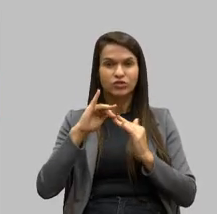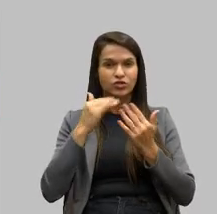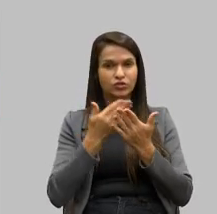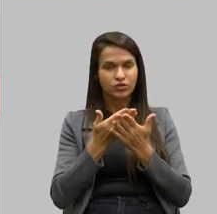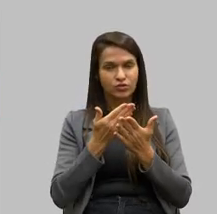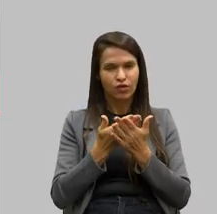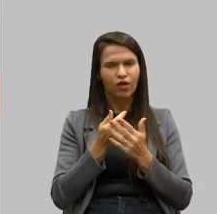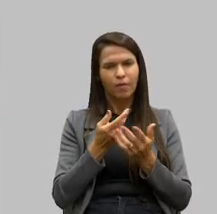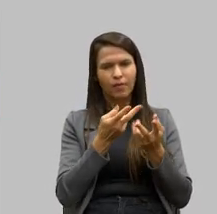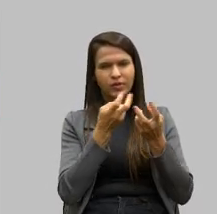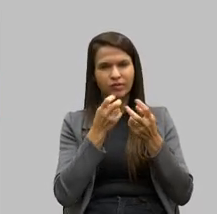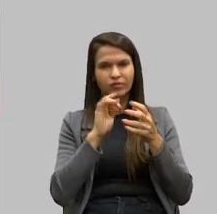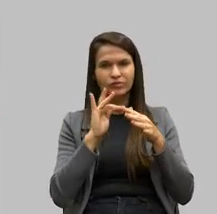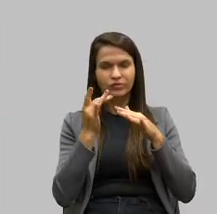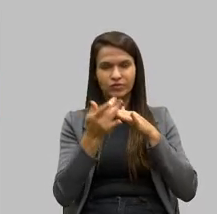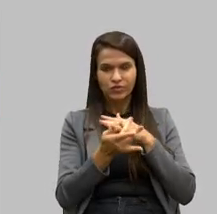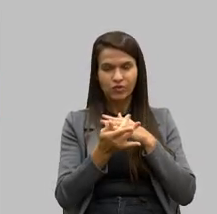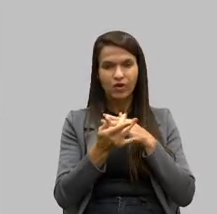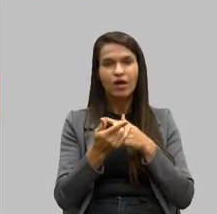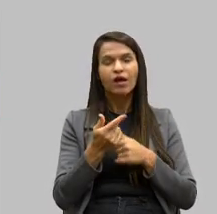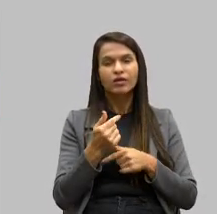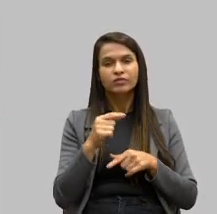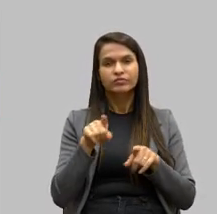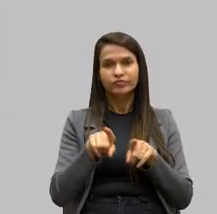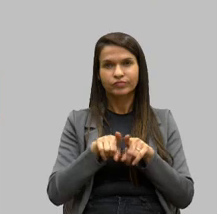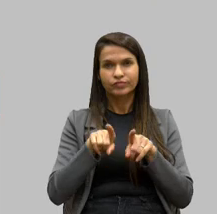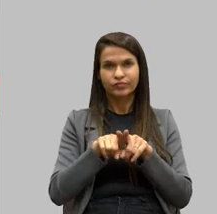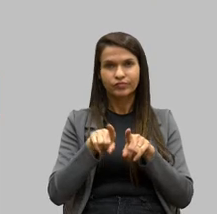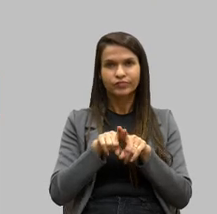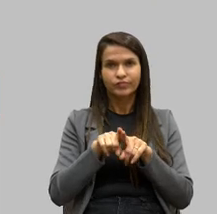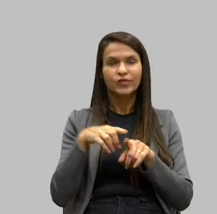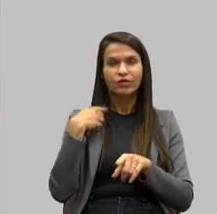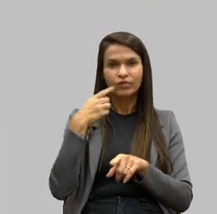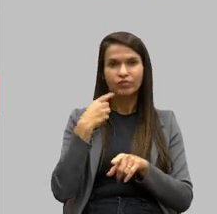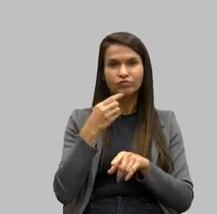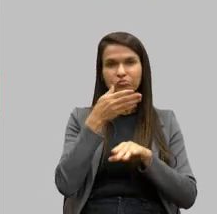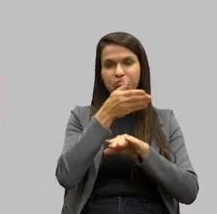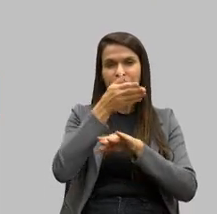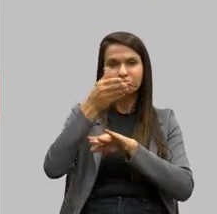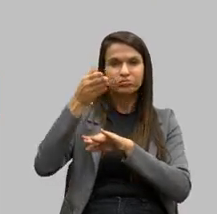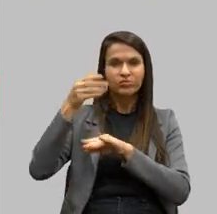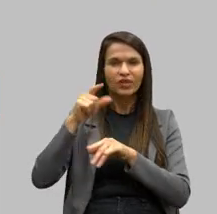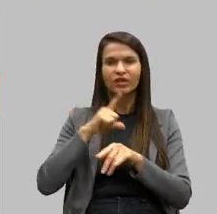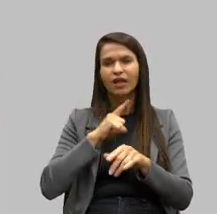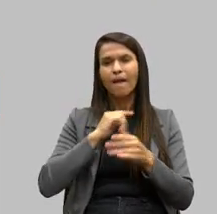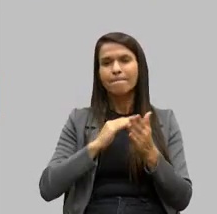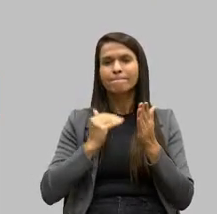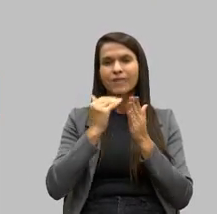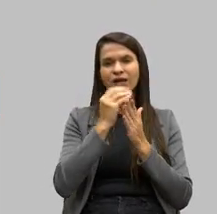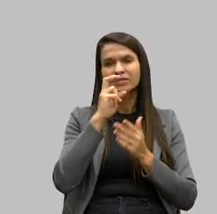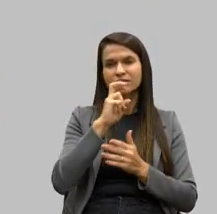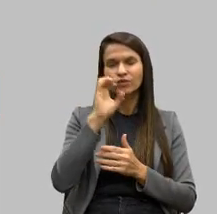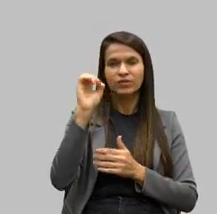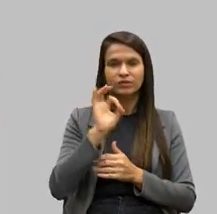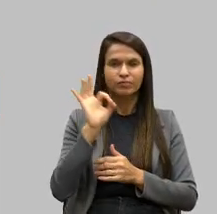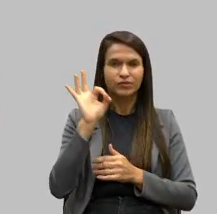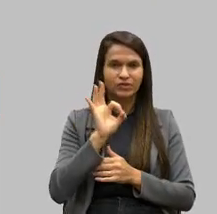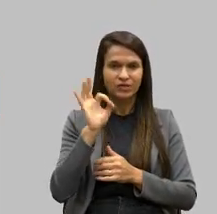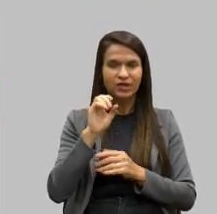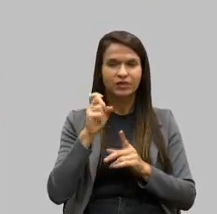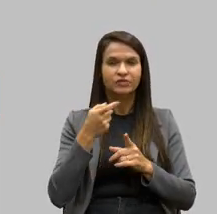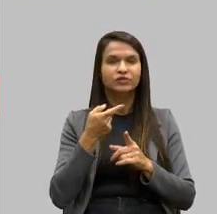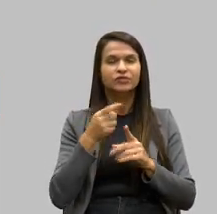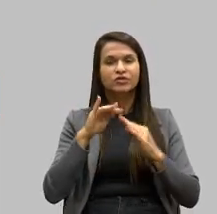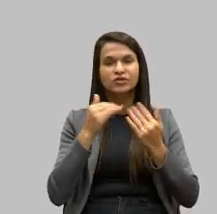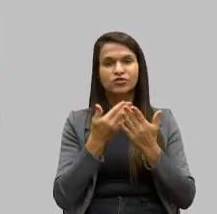redes sociais que o de fato está, mas eu te garanto que o deputado roda mais. e a gente tem mais de 50% das cidades do Estado com menos de